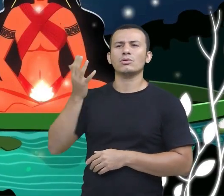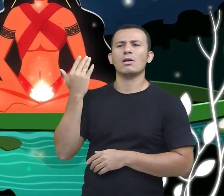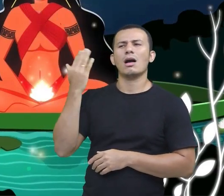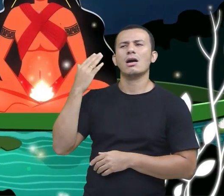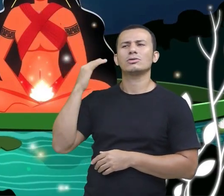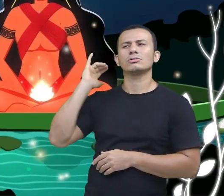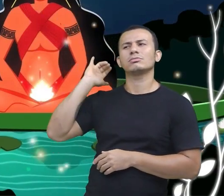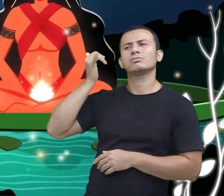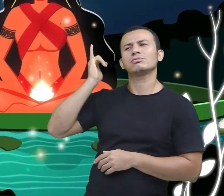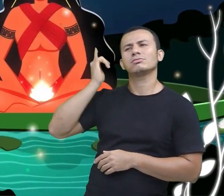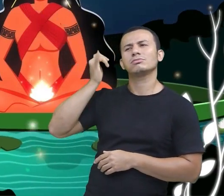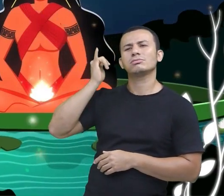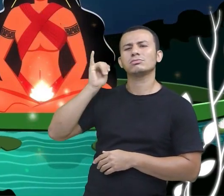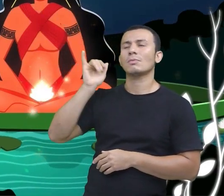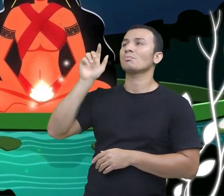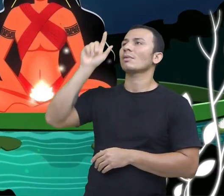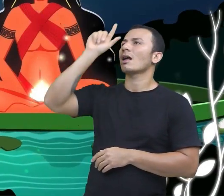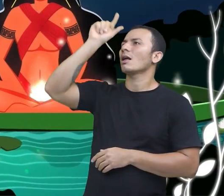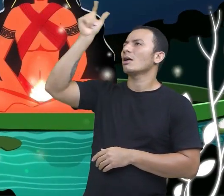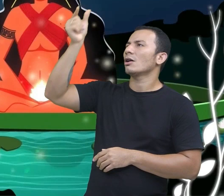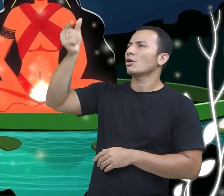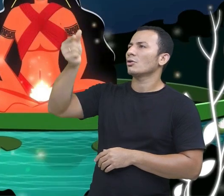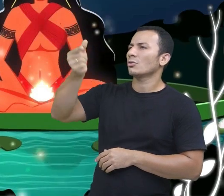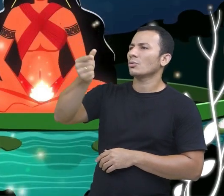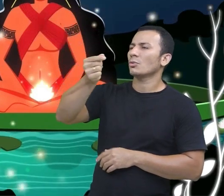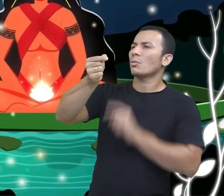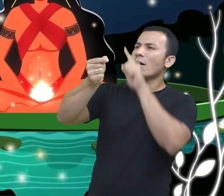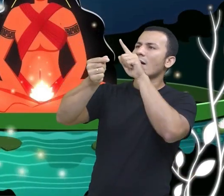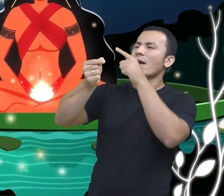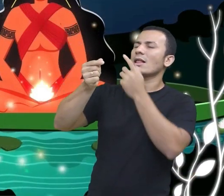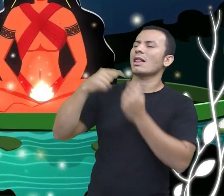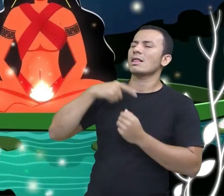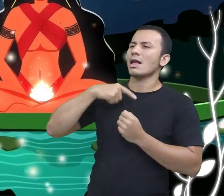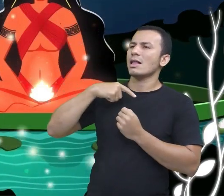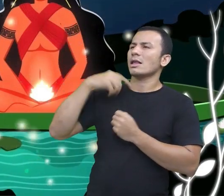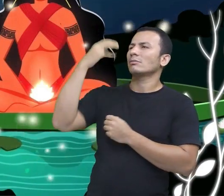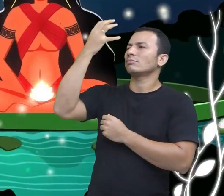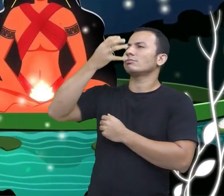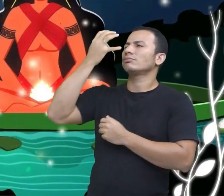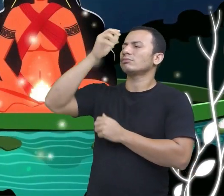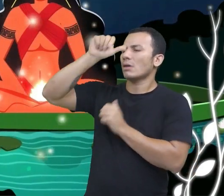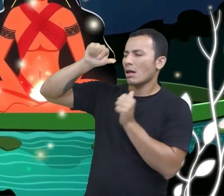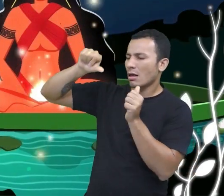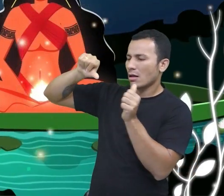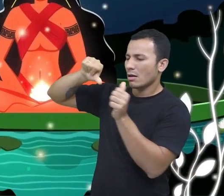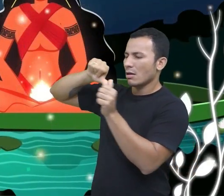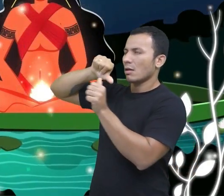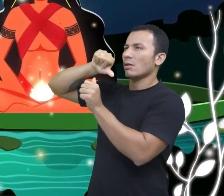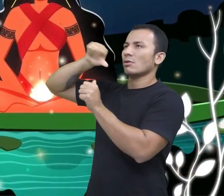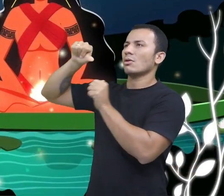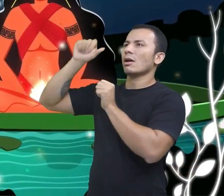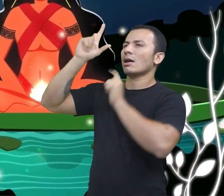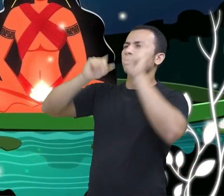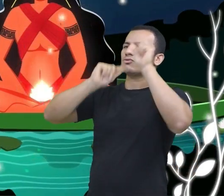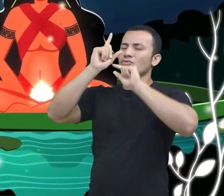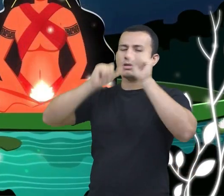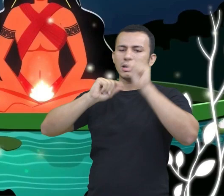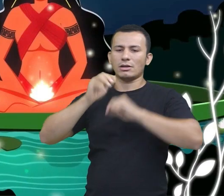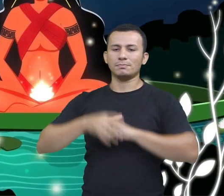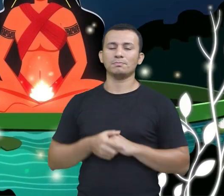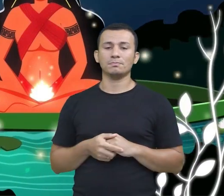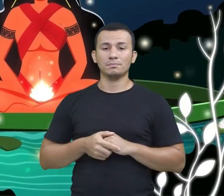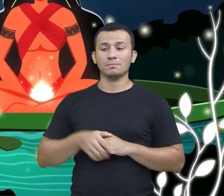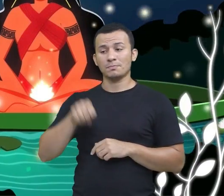dizia que a lua, essa lua aí linda, maravilhosa, ela transformava as índias mais lindas em estrela. Então ela